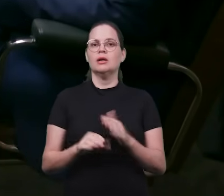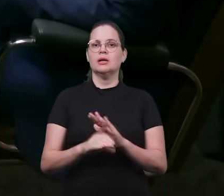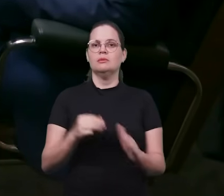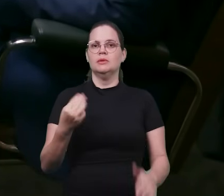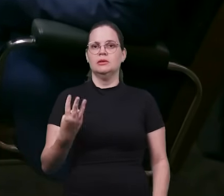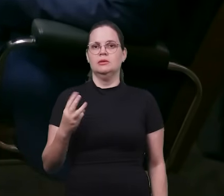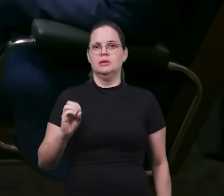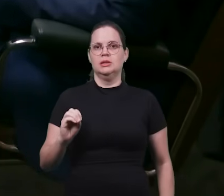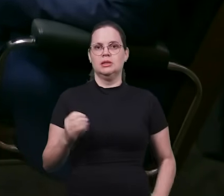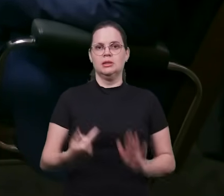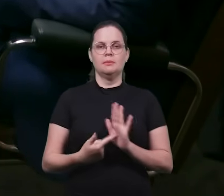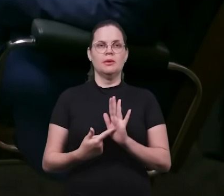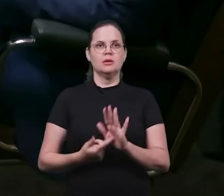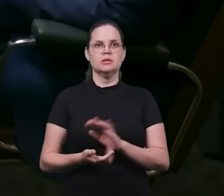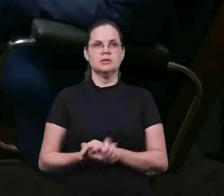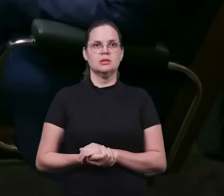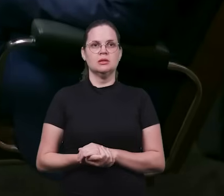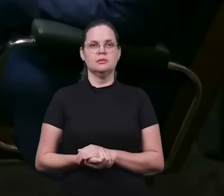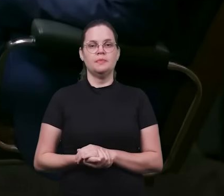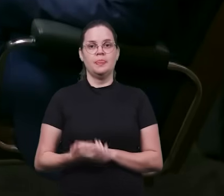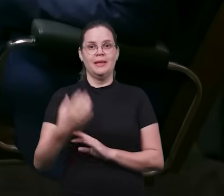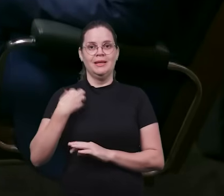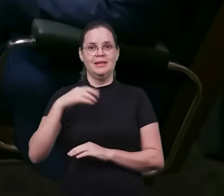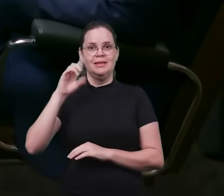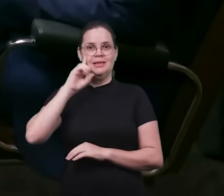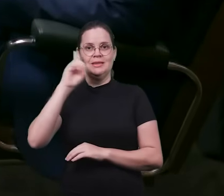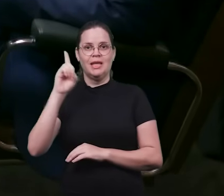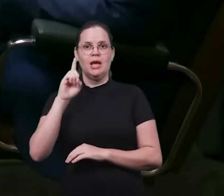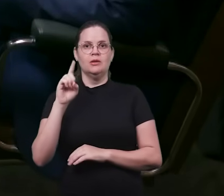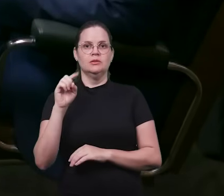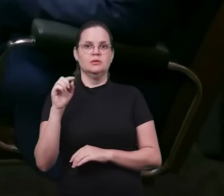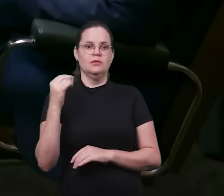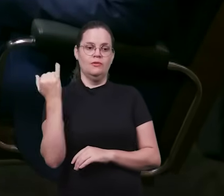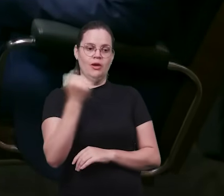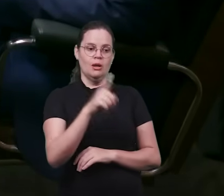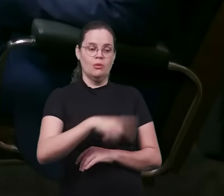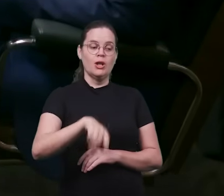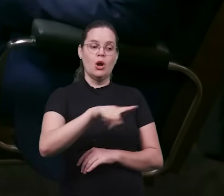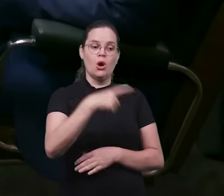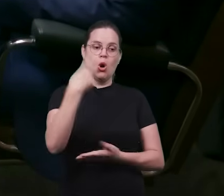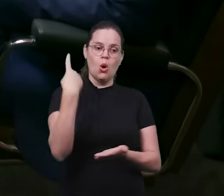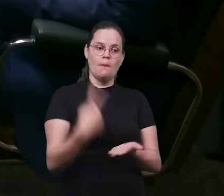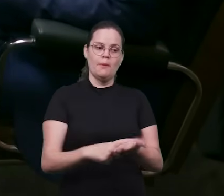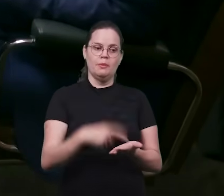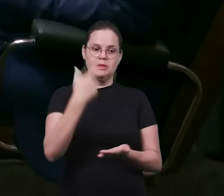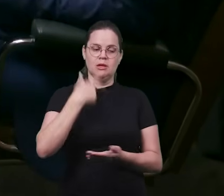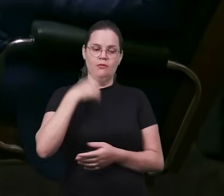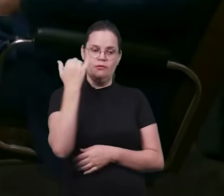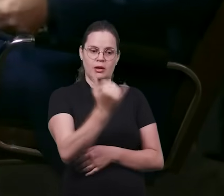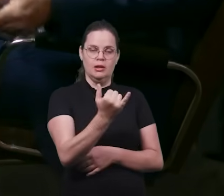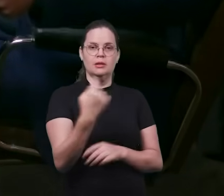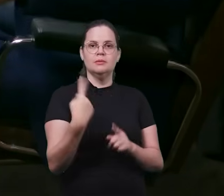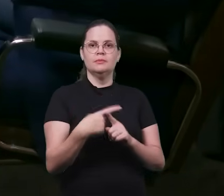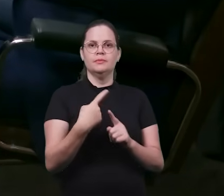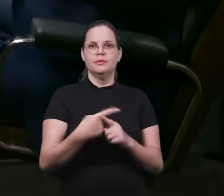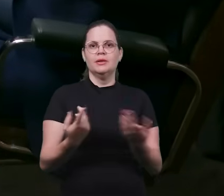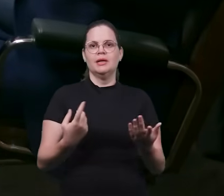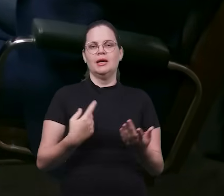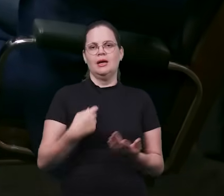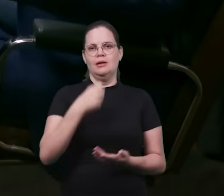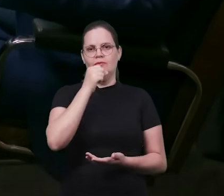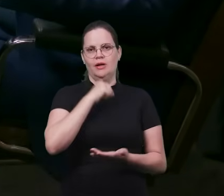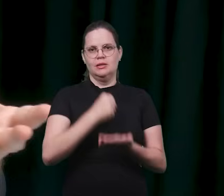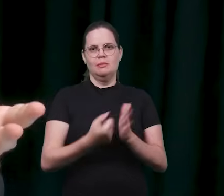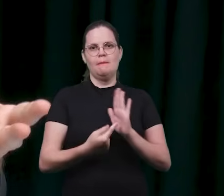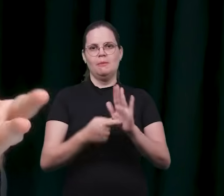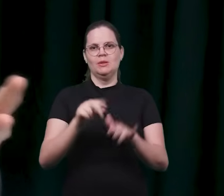menção sobre o valor que Deus dá à palavra, né? O compromisso. Aqui no Antigo Testamento falava-se do voto, né? Que